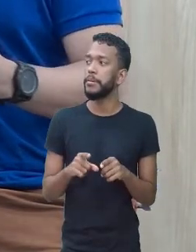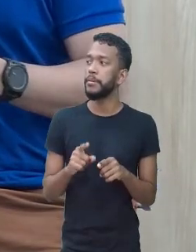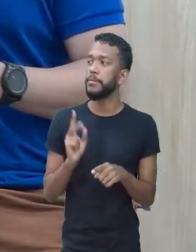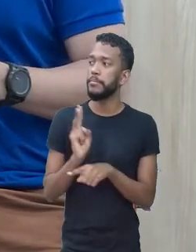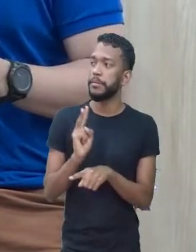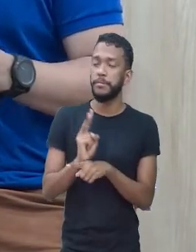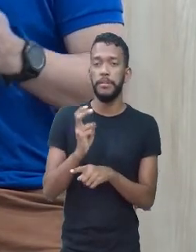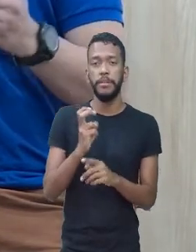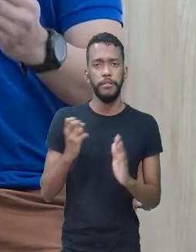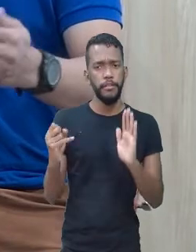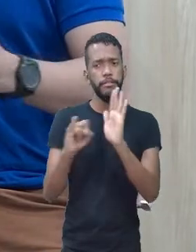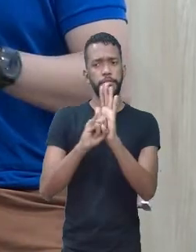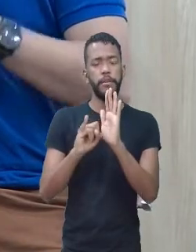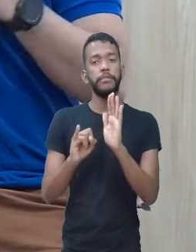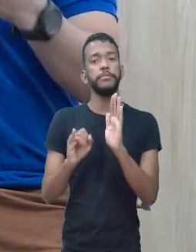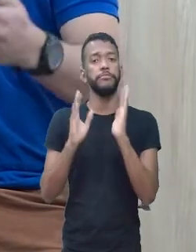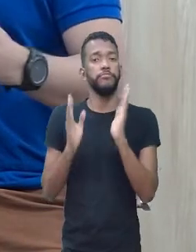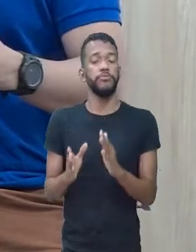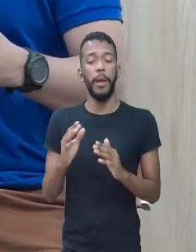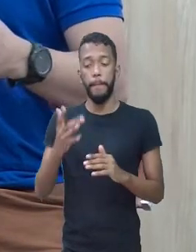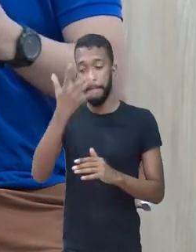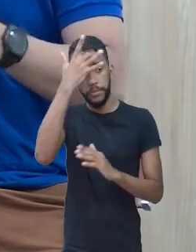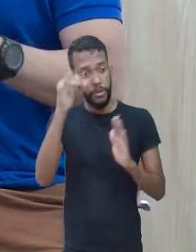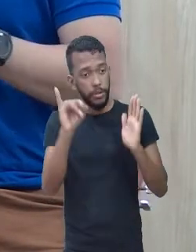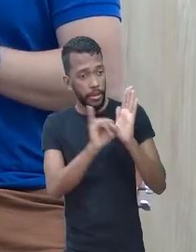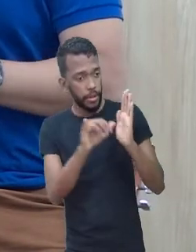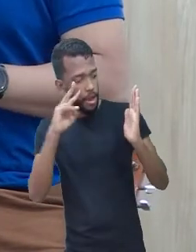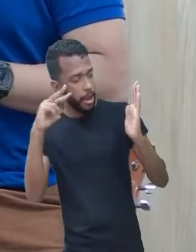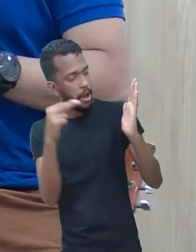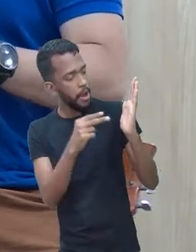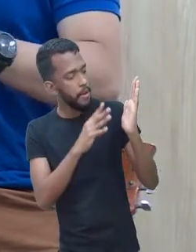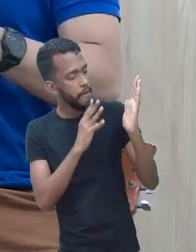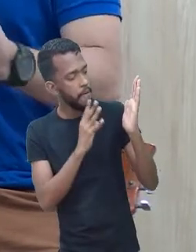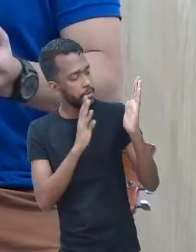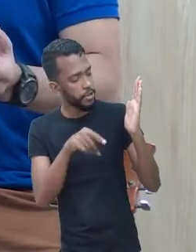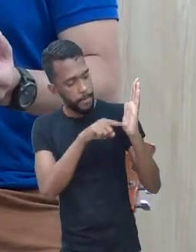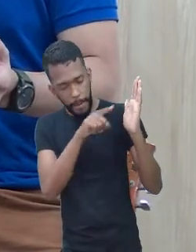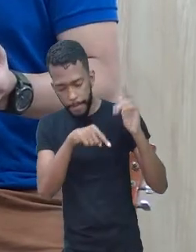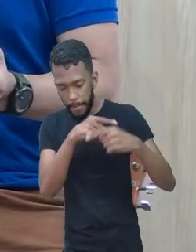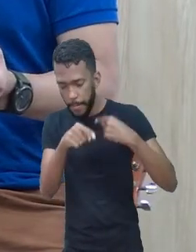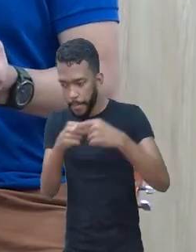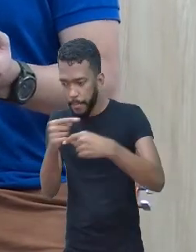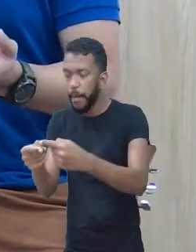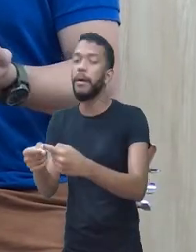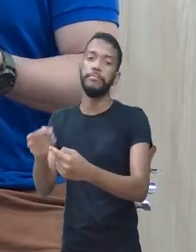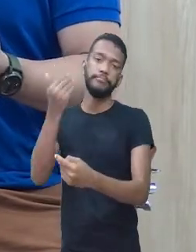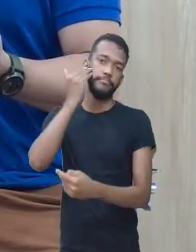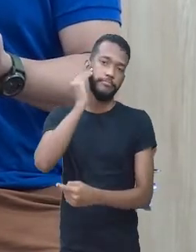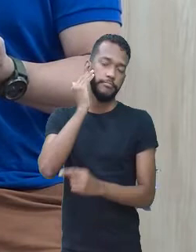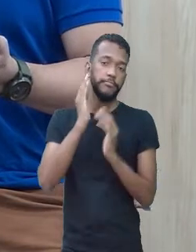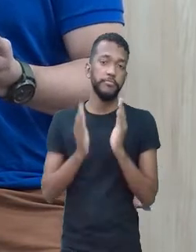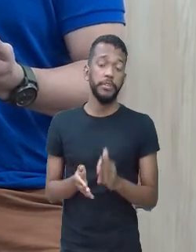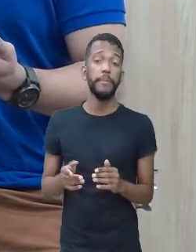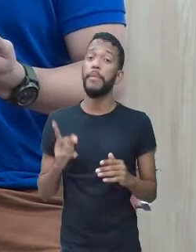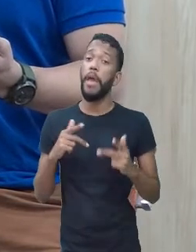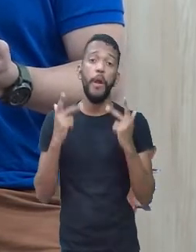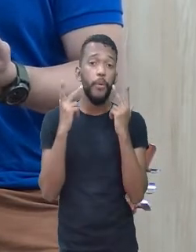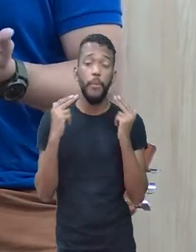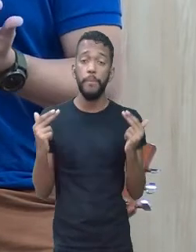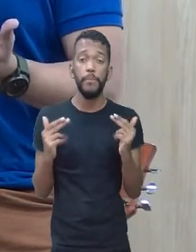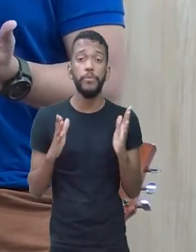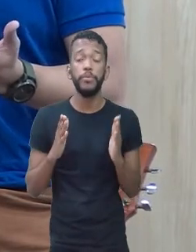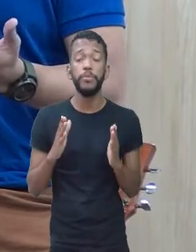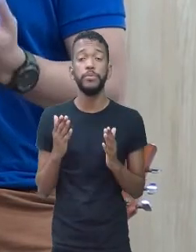sua identidade, para que outras gerações conheçam a sua própria história, suas próprias características, né? E é muito comum